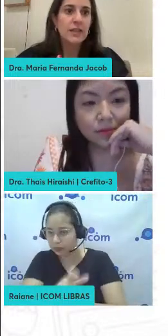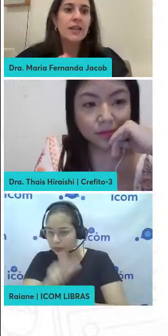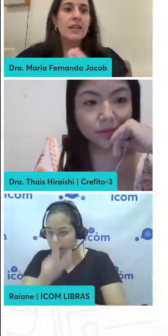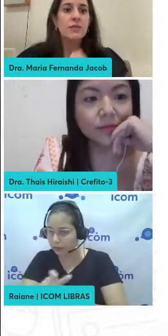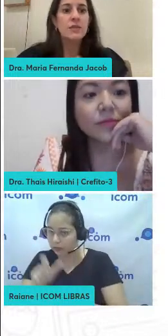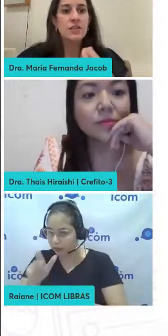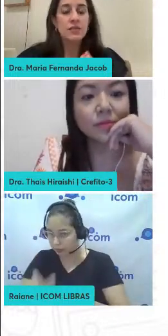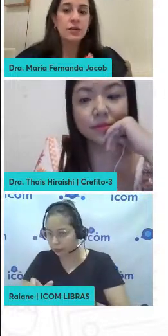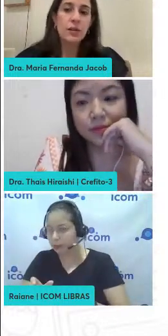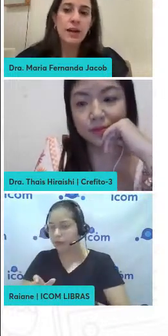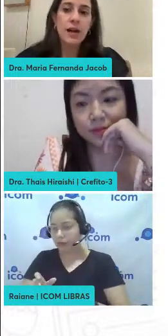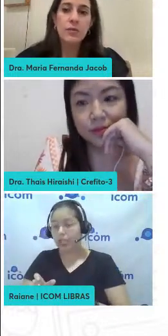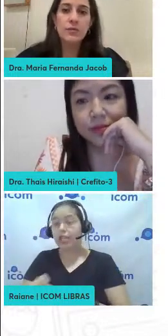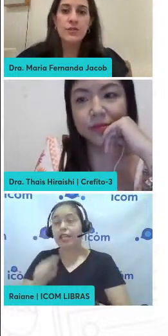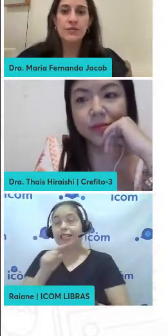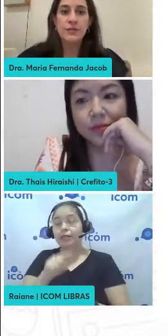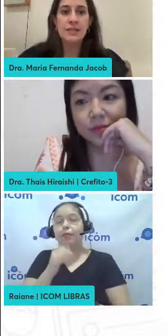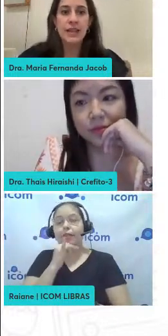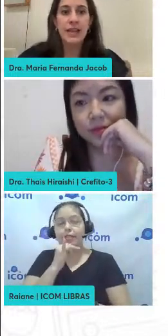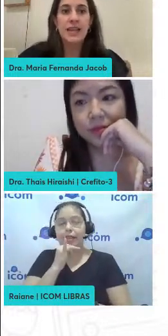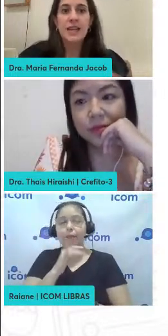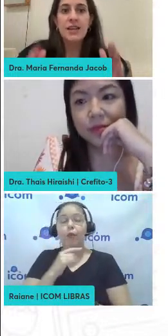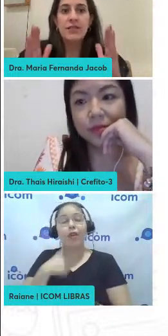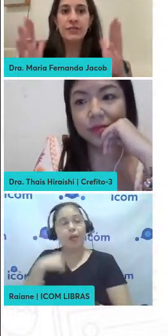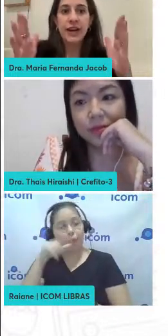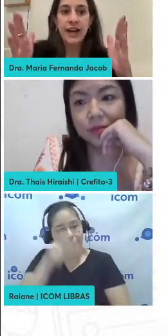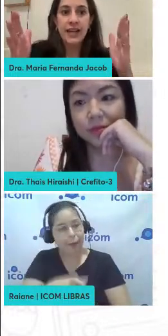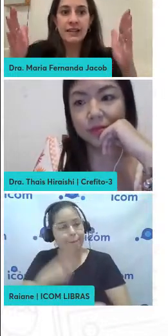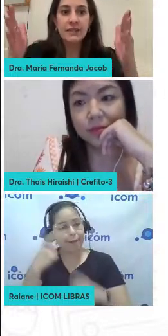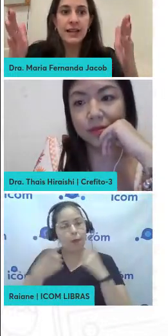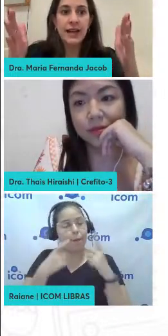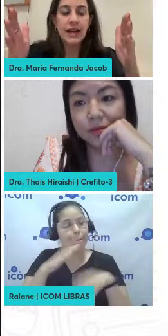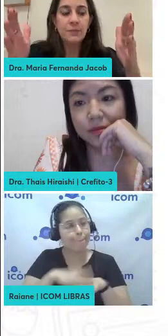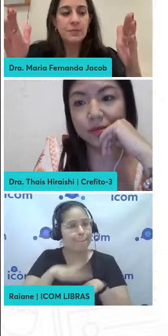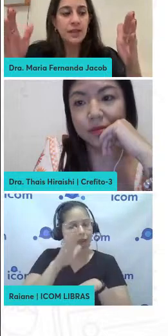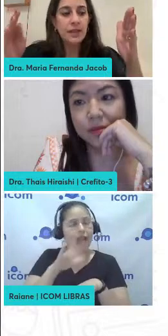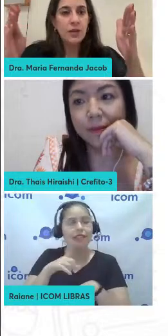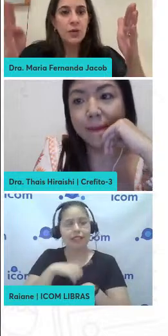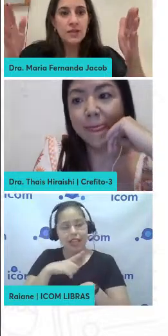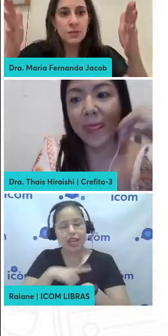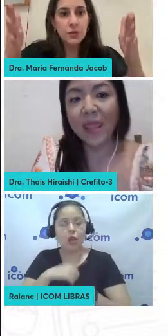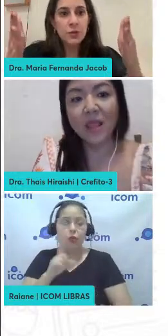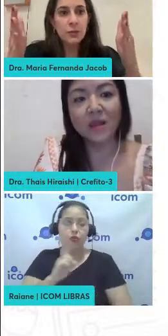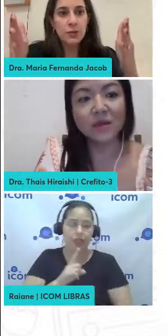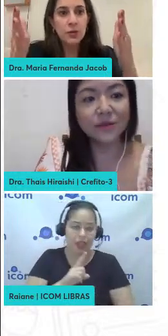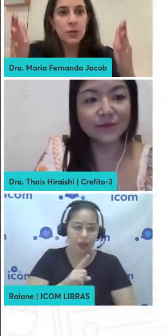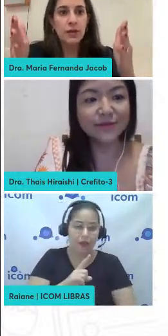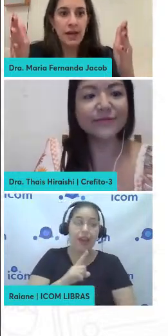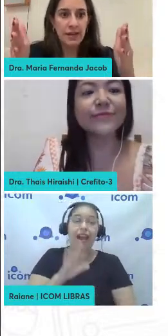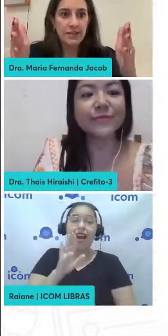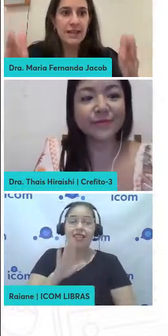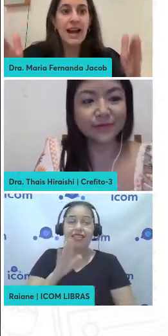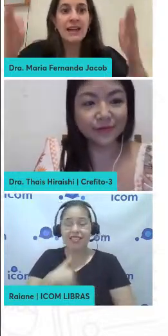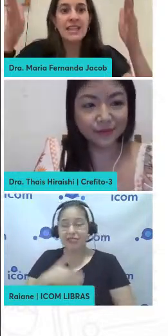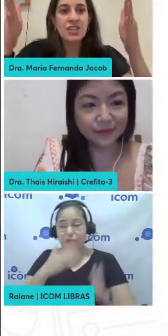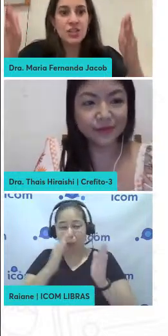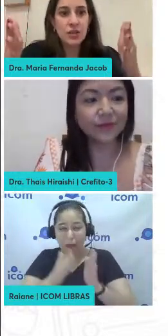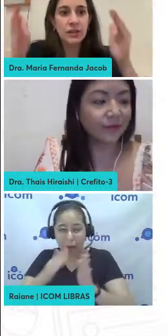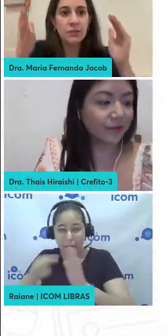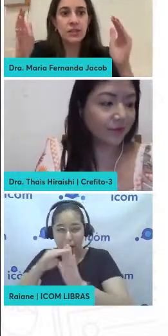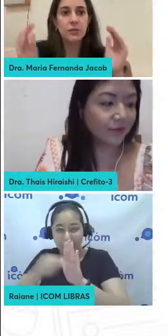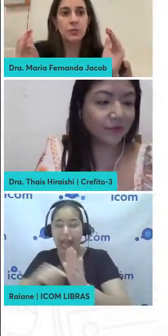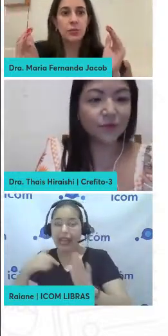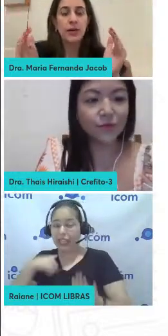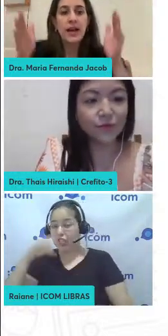paciente. Que não seja um local onde você vai entrar em coisas muito protocolares. Aqui a